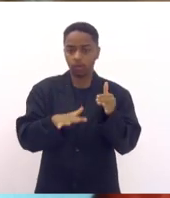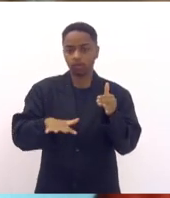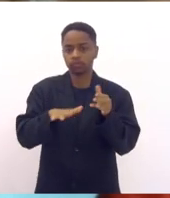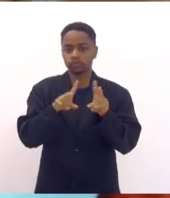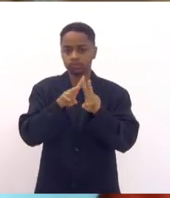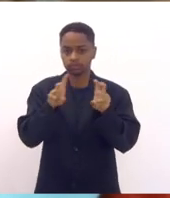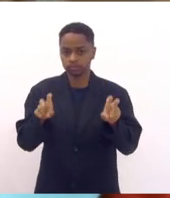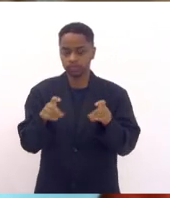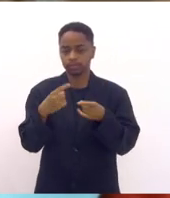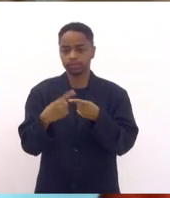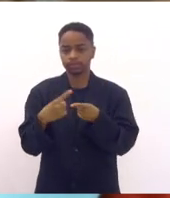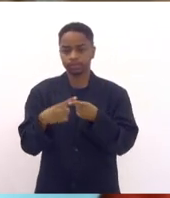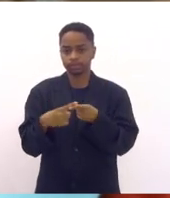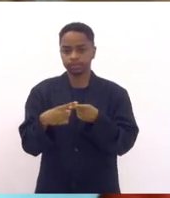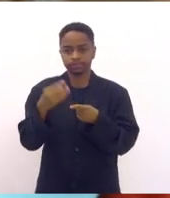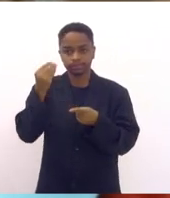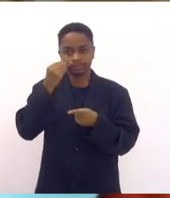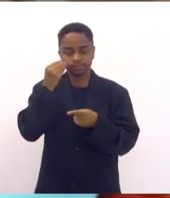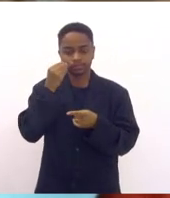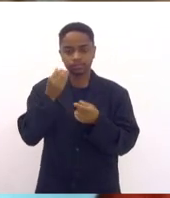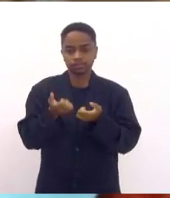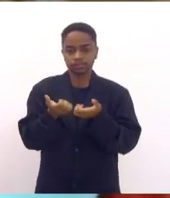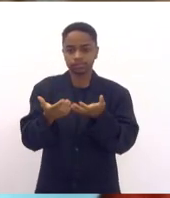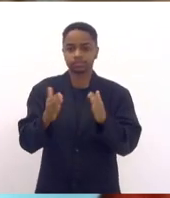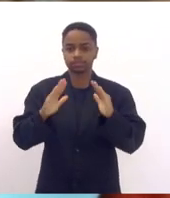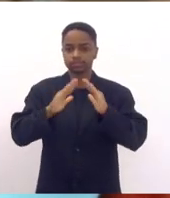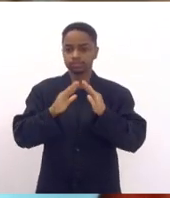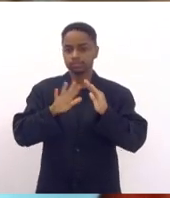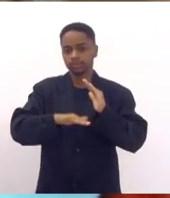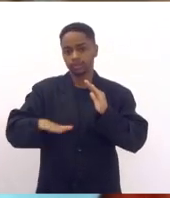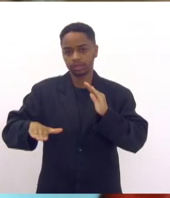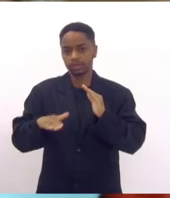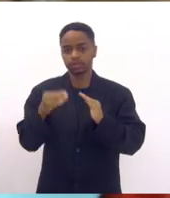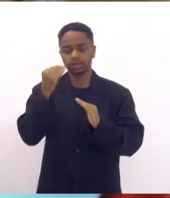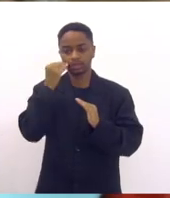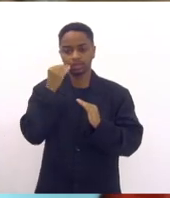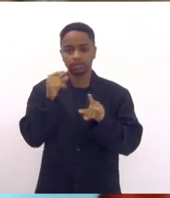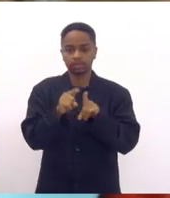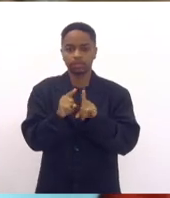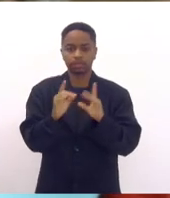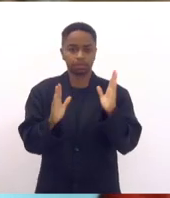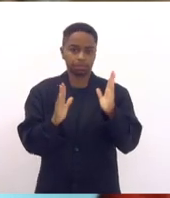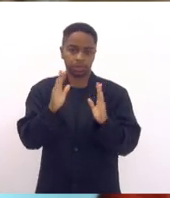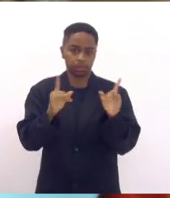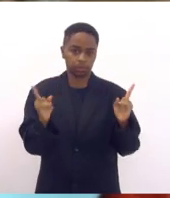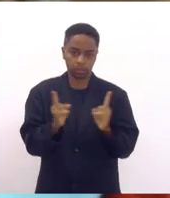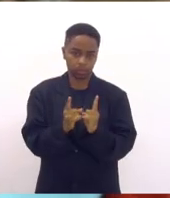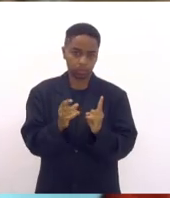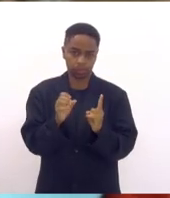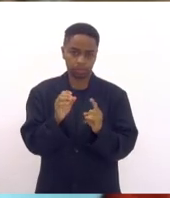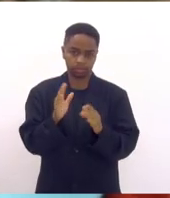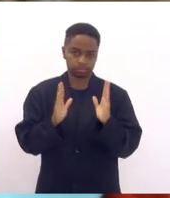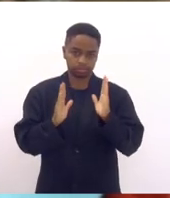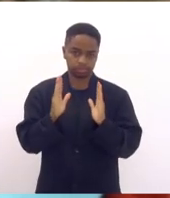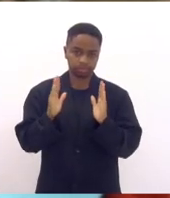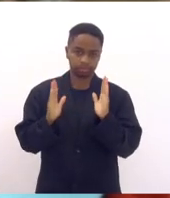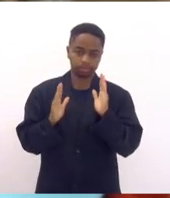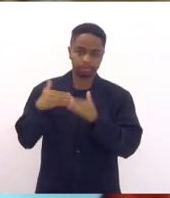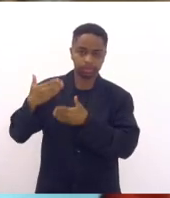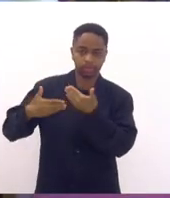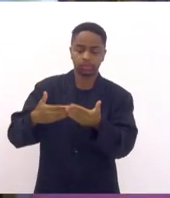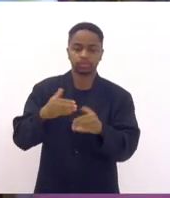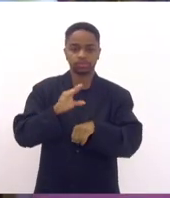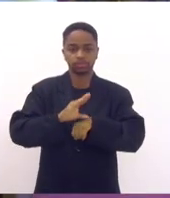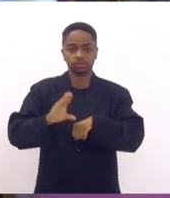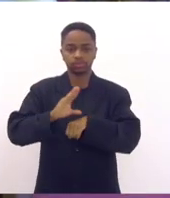gente possa ter um lá para essas crianças de alguma forma mesmo que seja temporariamente nesse processo de capacitação das suas